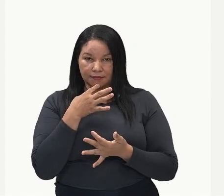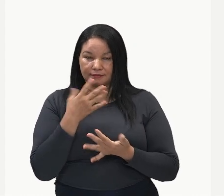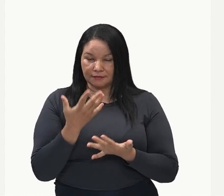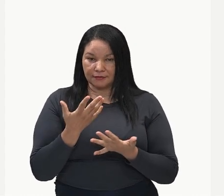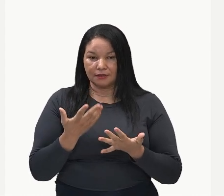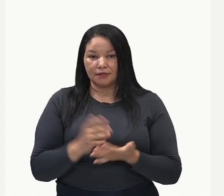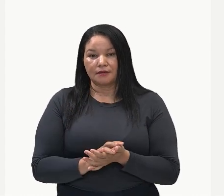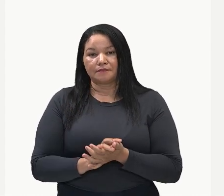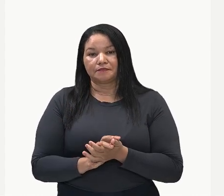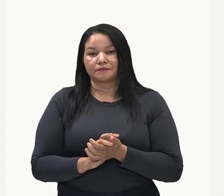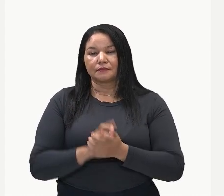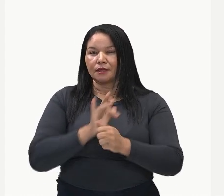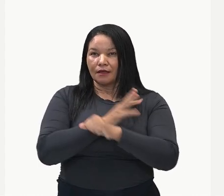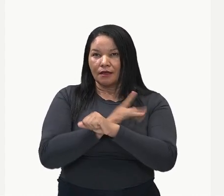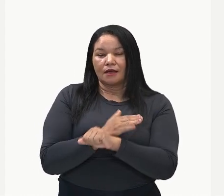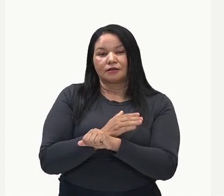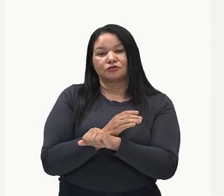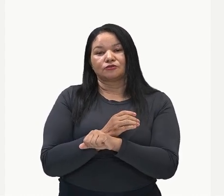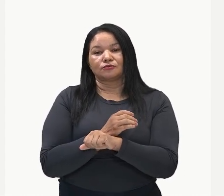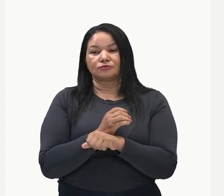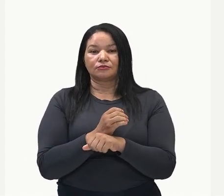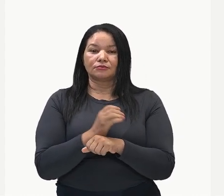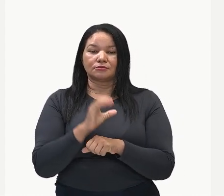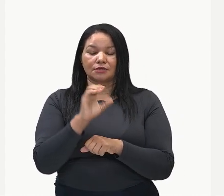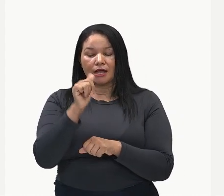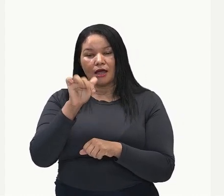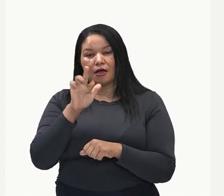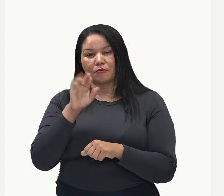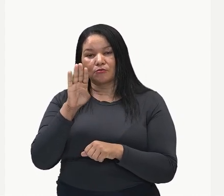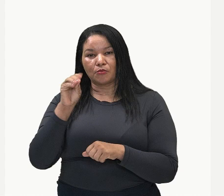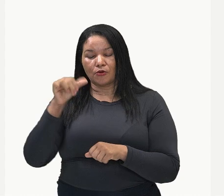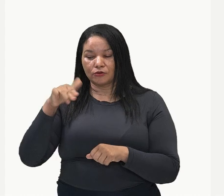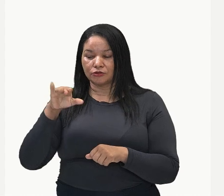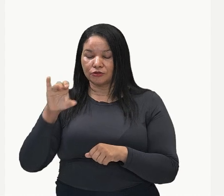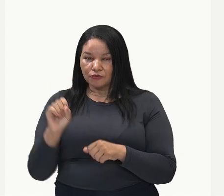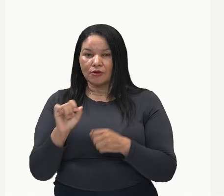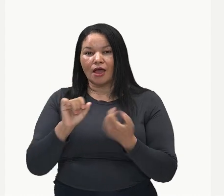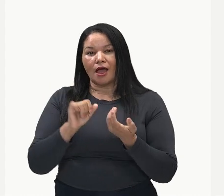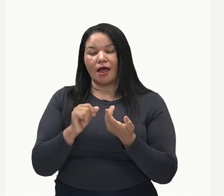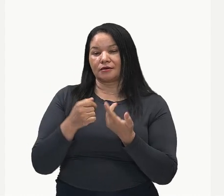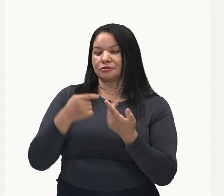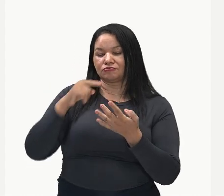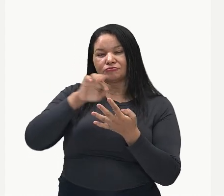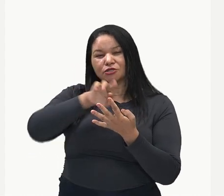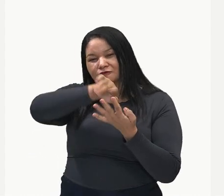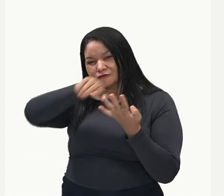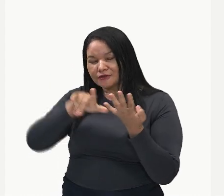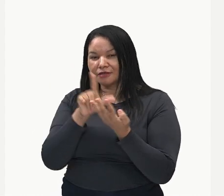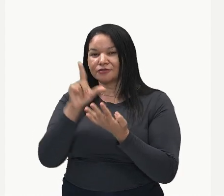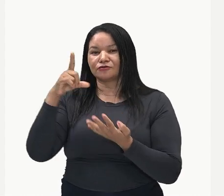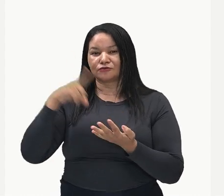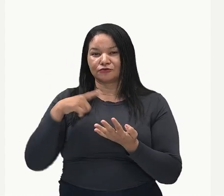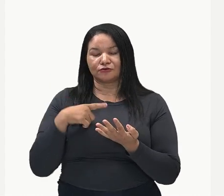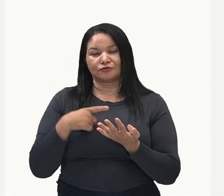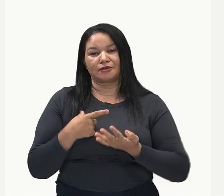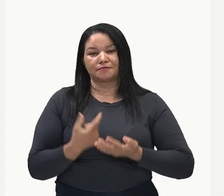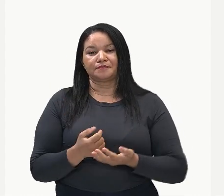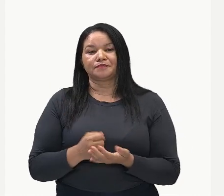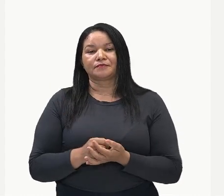O ácido carbônico, o ácido acético, o ácido clorídrico, tá? O ácido, eu